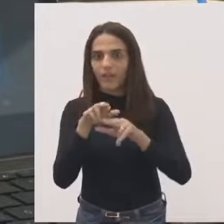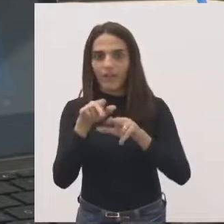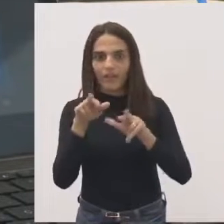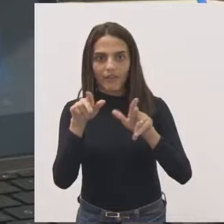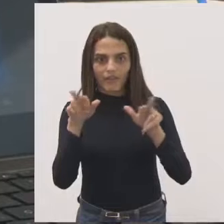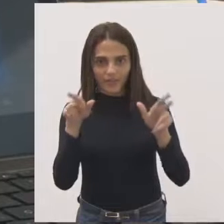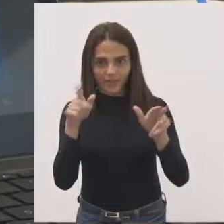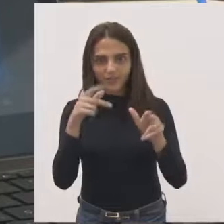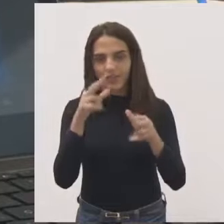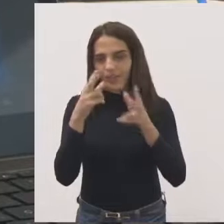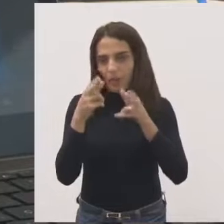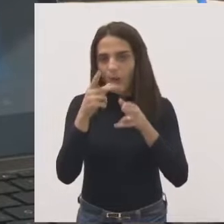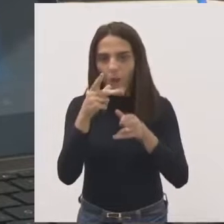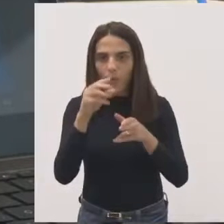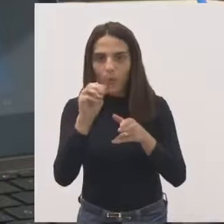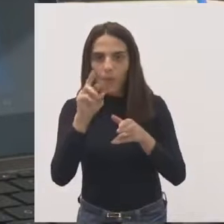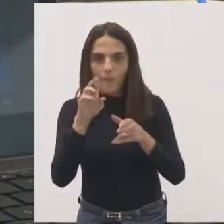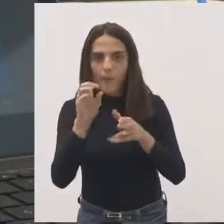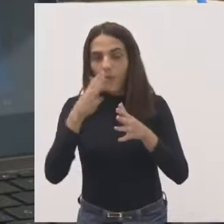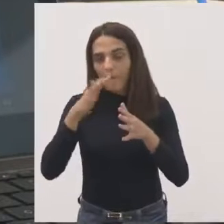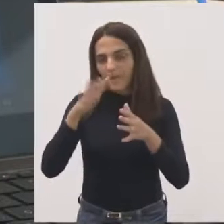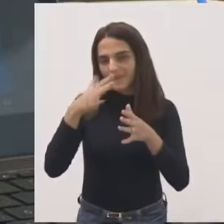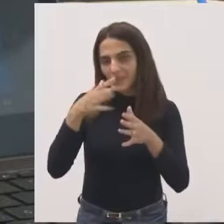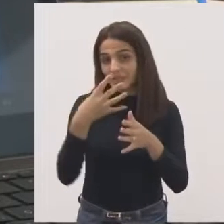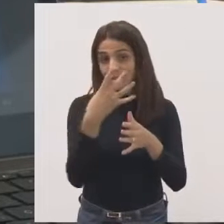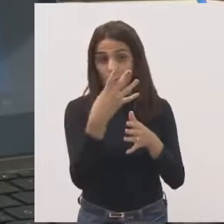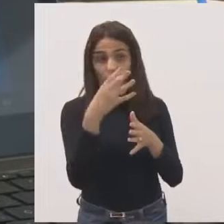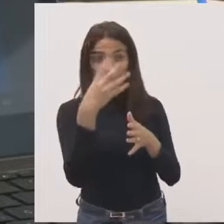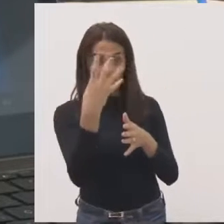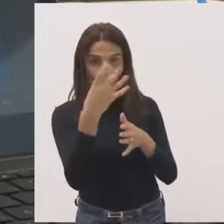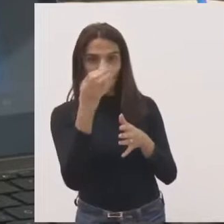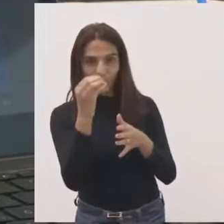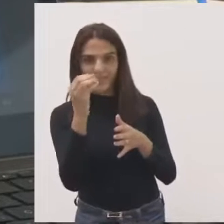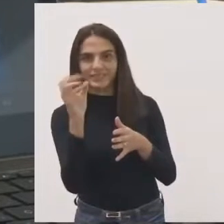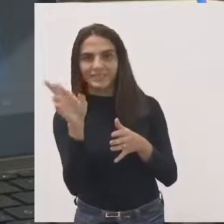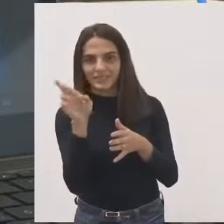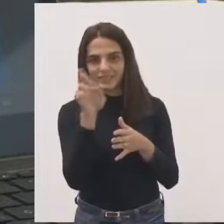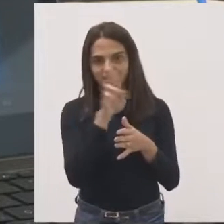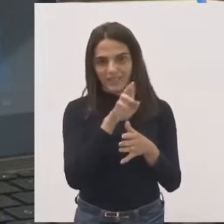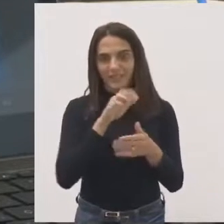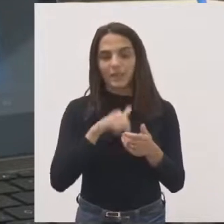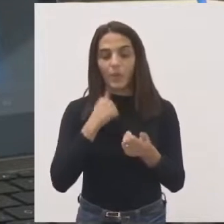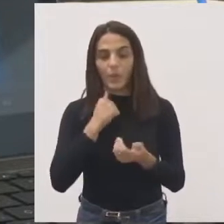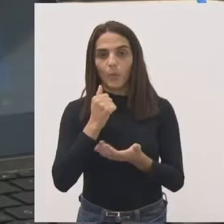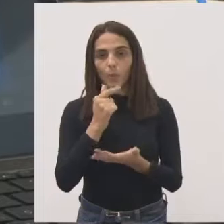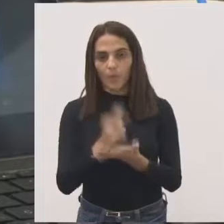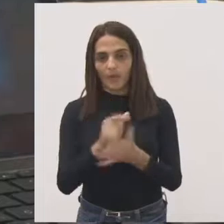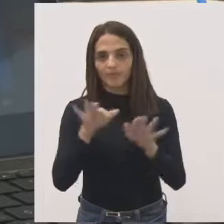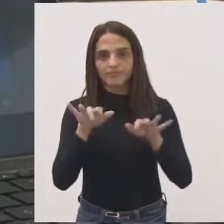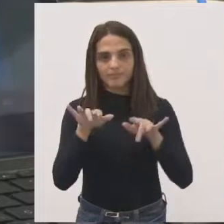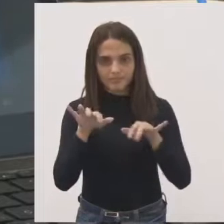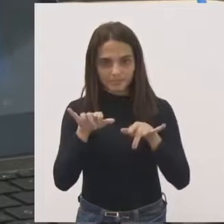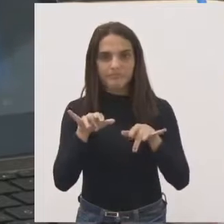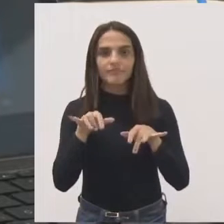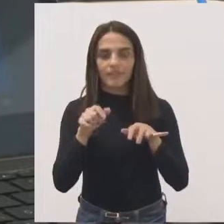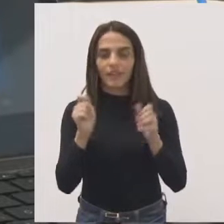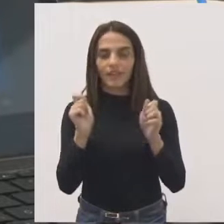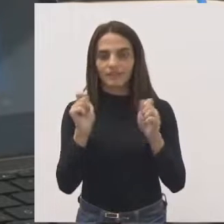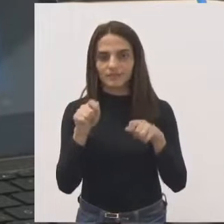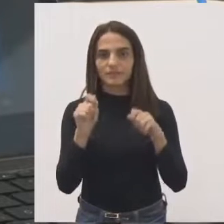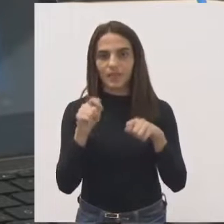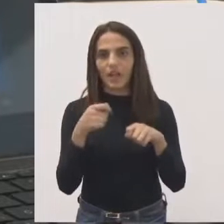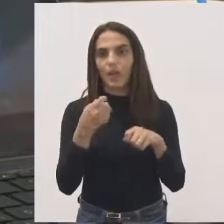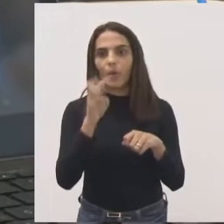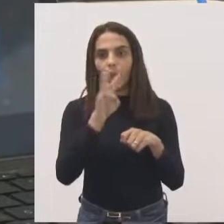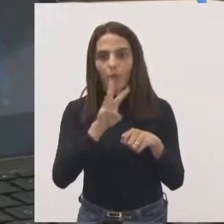um Pro, ele sai hoje mais ou menos na volta de R$400 hoje, tá? Então, eu comprei um computador, eu vou formatar e vou colocar o Windows